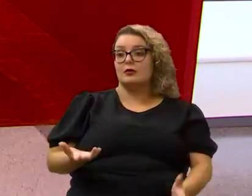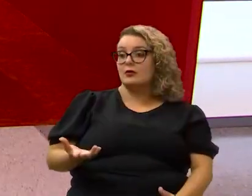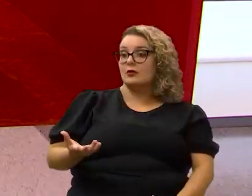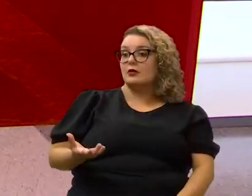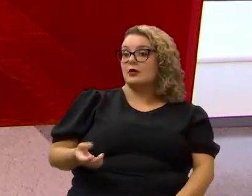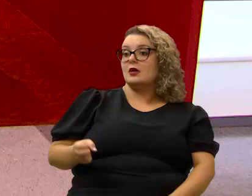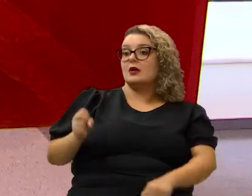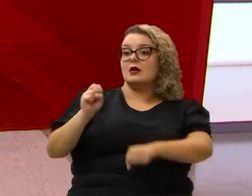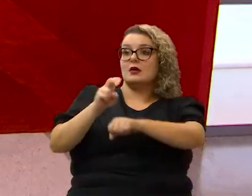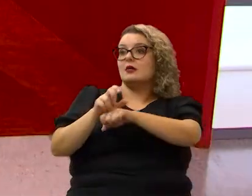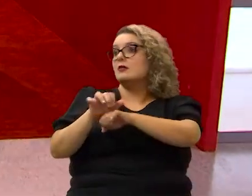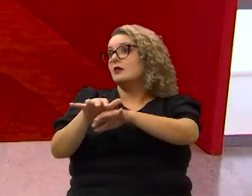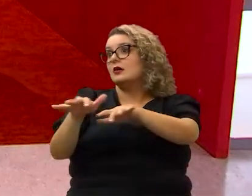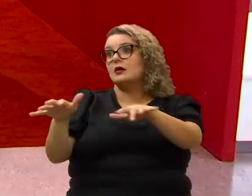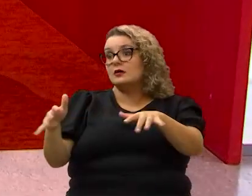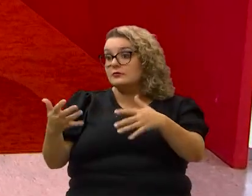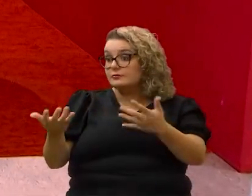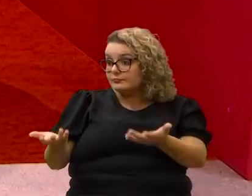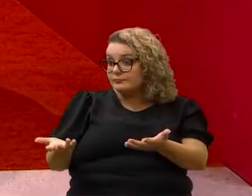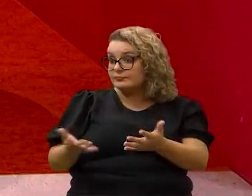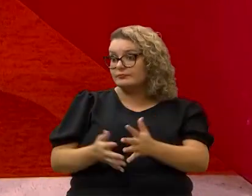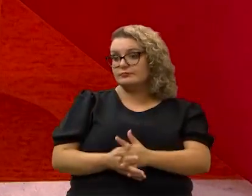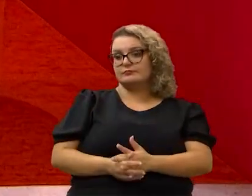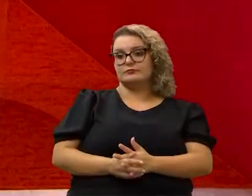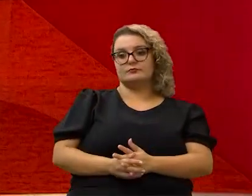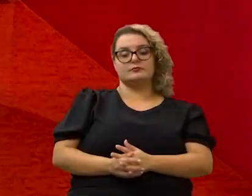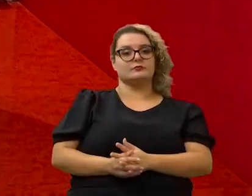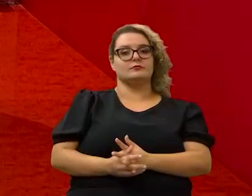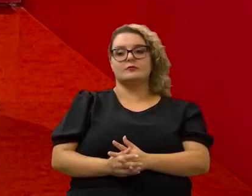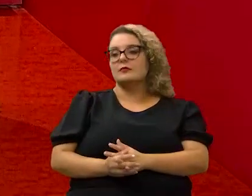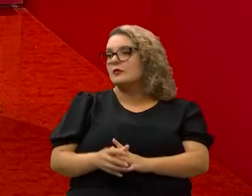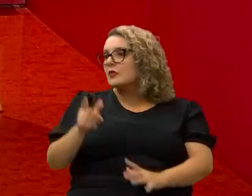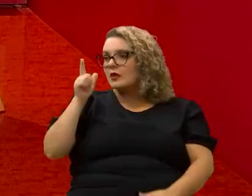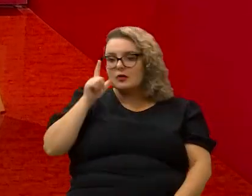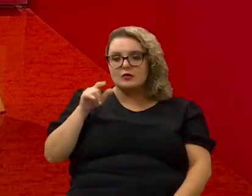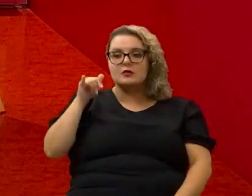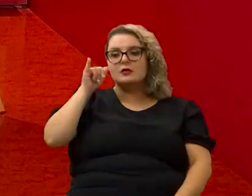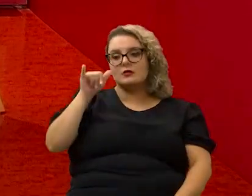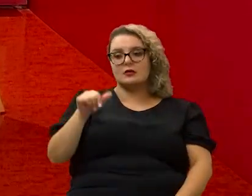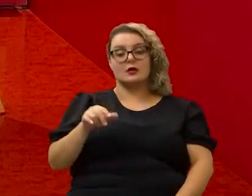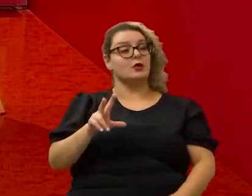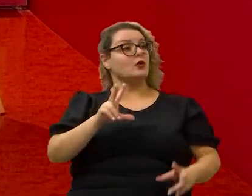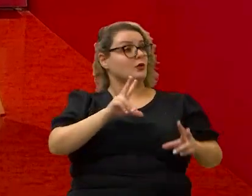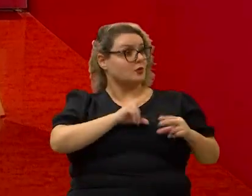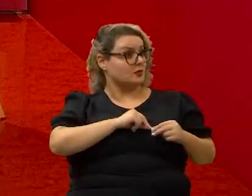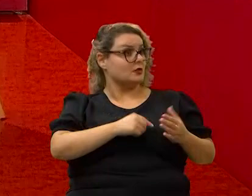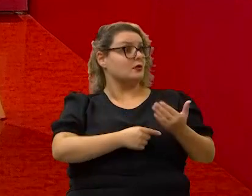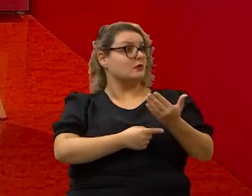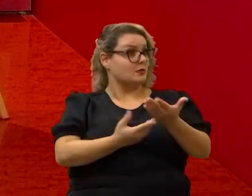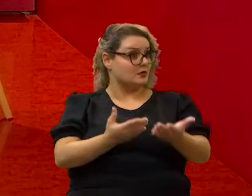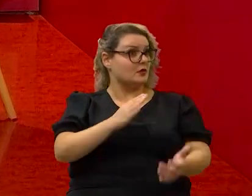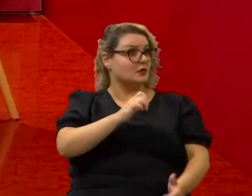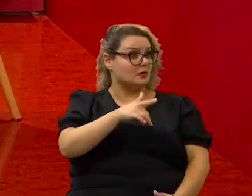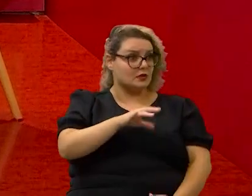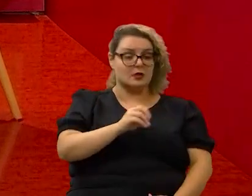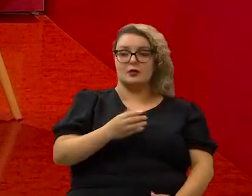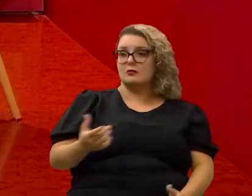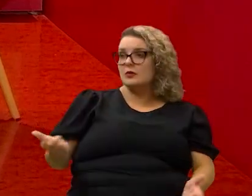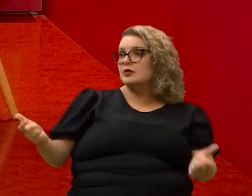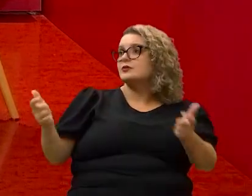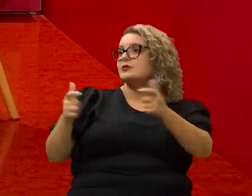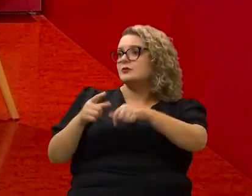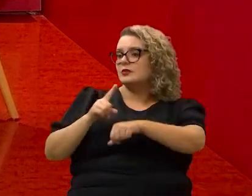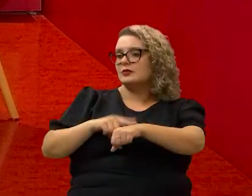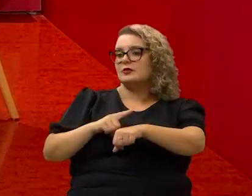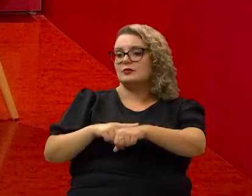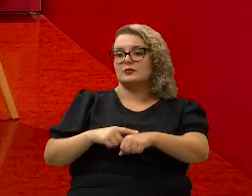espalhar vírus. Isso eles não conseguiram evitar. Que coisa, hein? A tecnologia, né, Sérgio? Diminuíram o